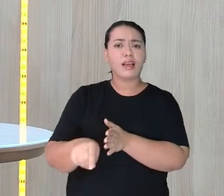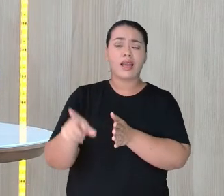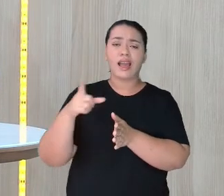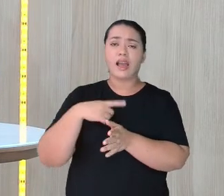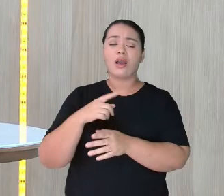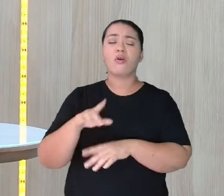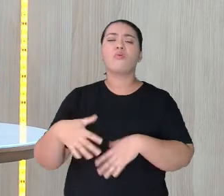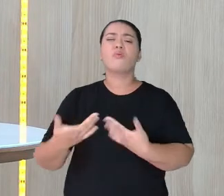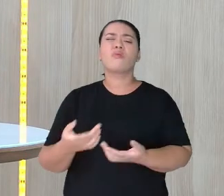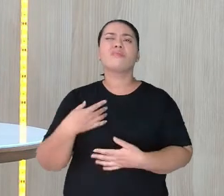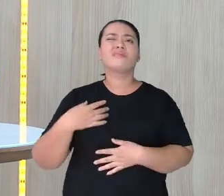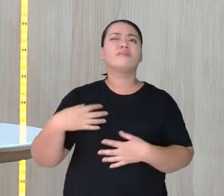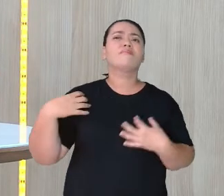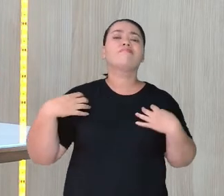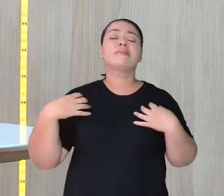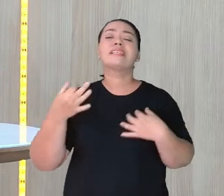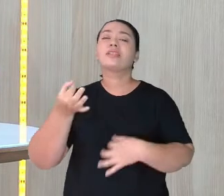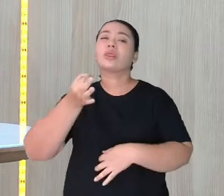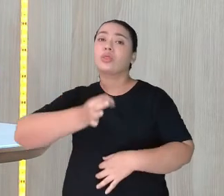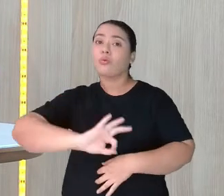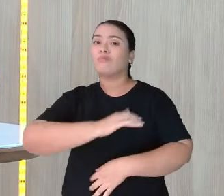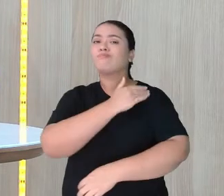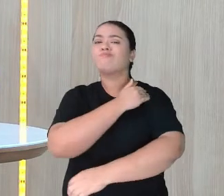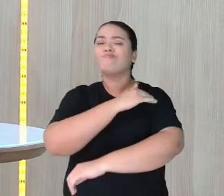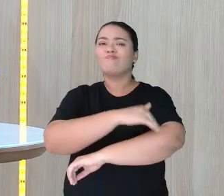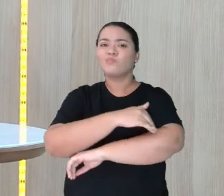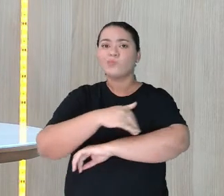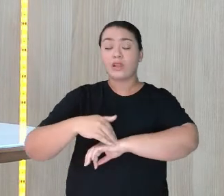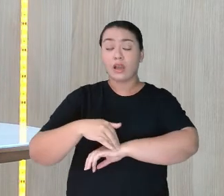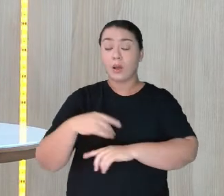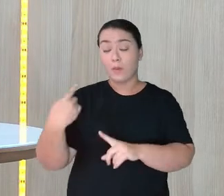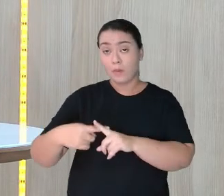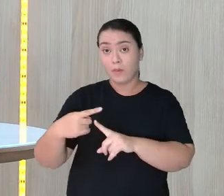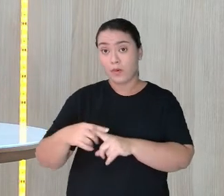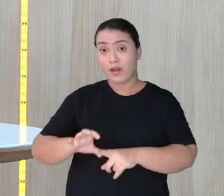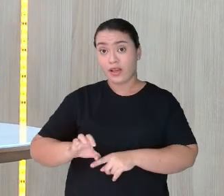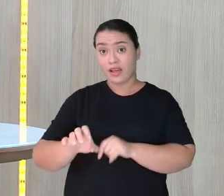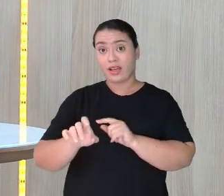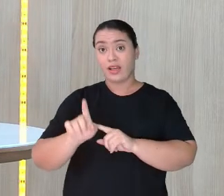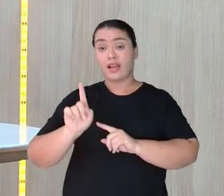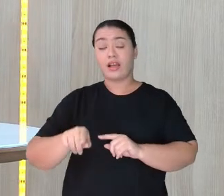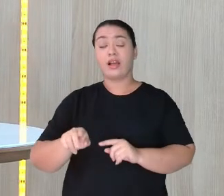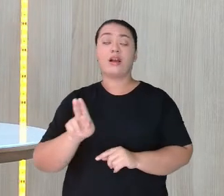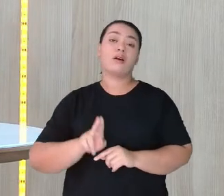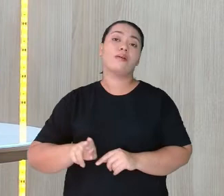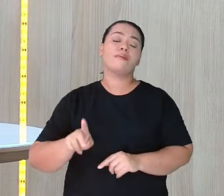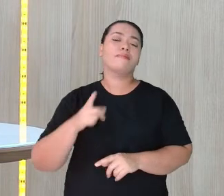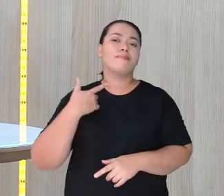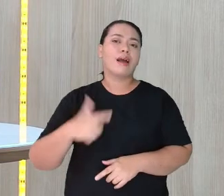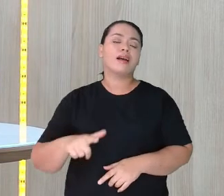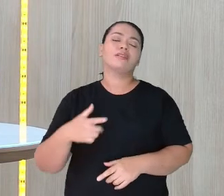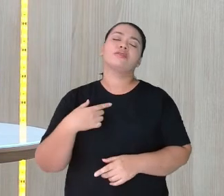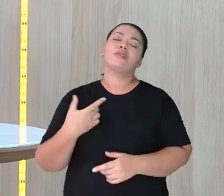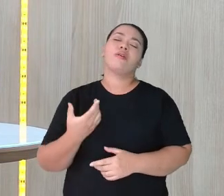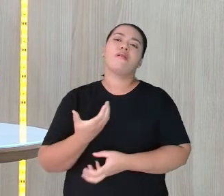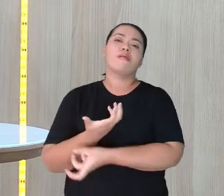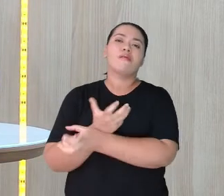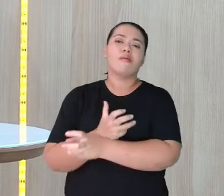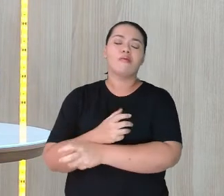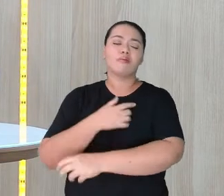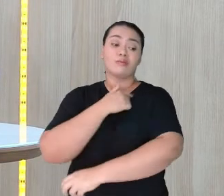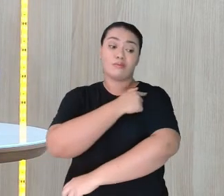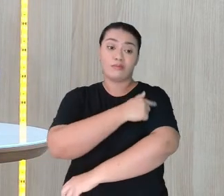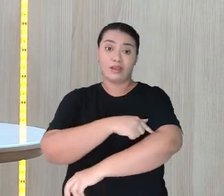sintomas são as dores nas articulações, porque esse câncer atinge mais os ossos longos, os ossos dos braços e das